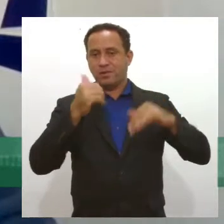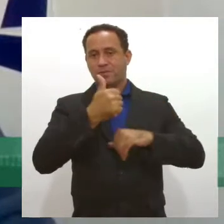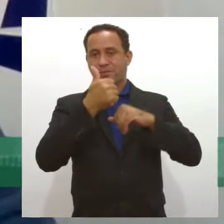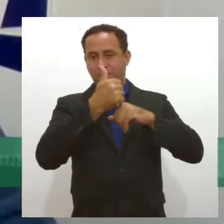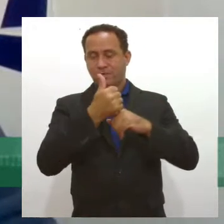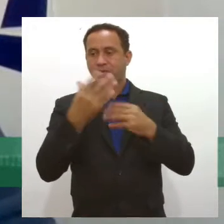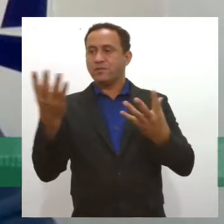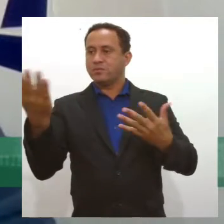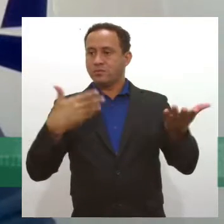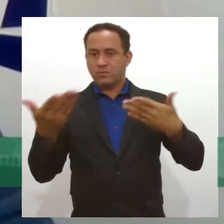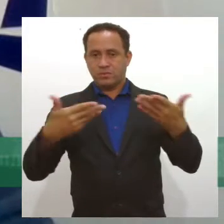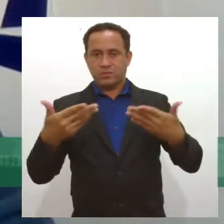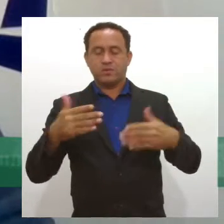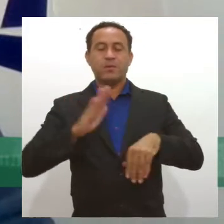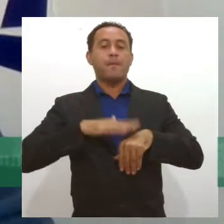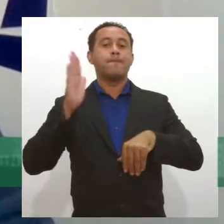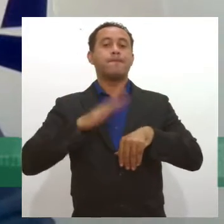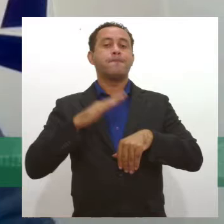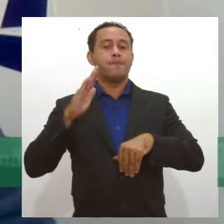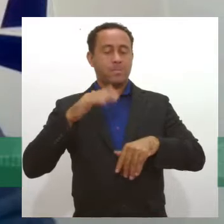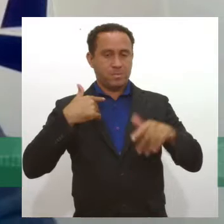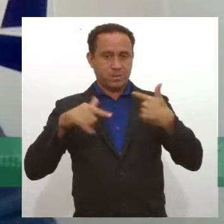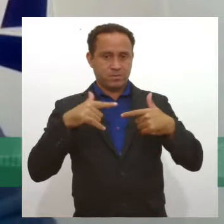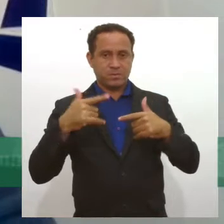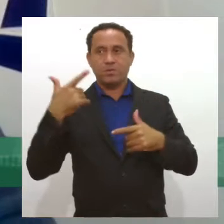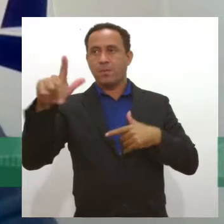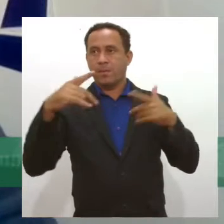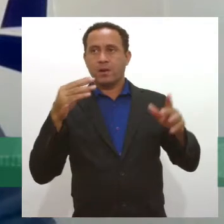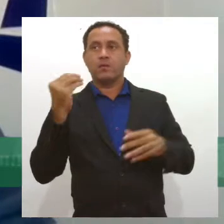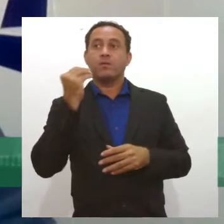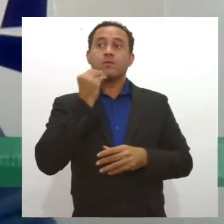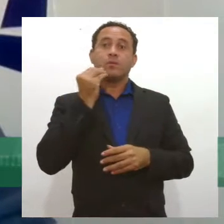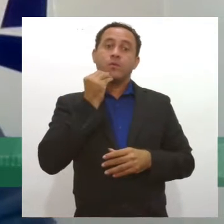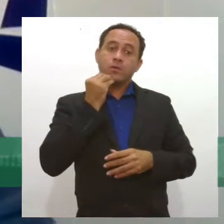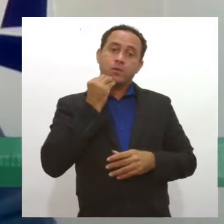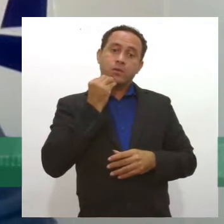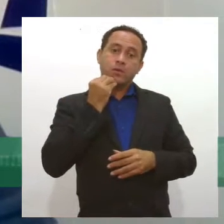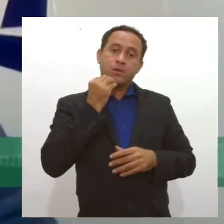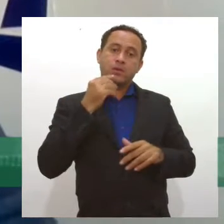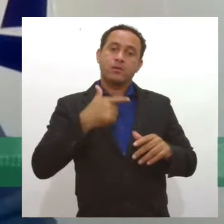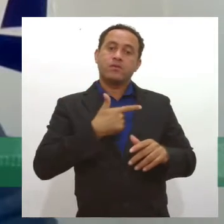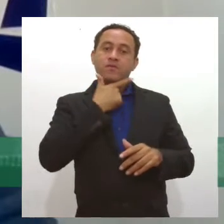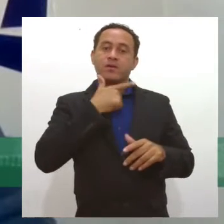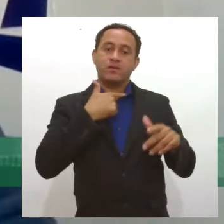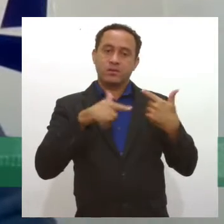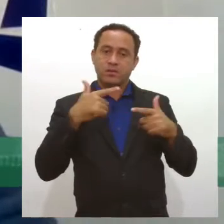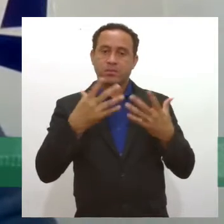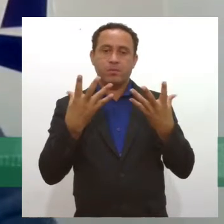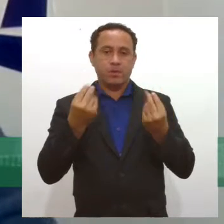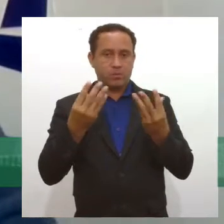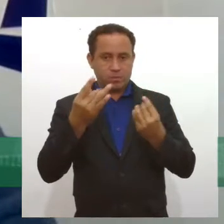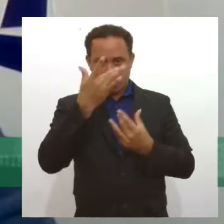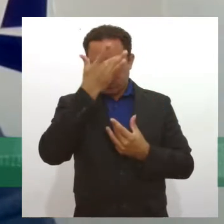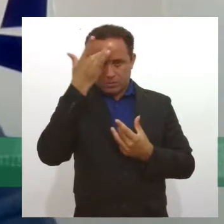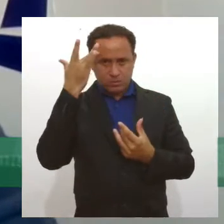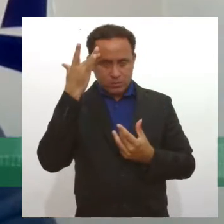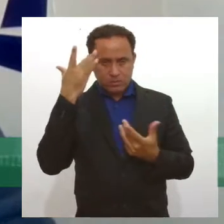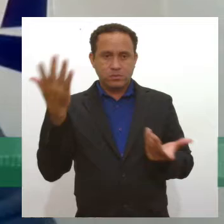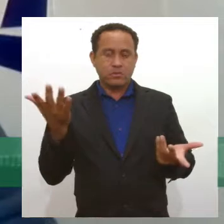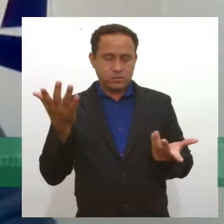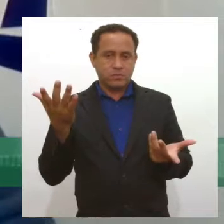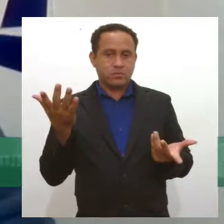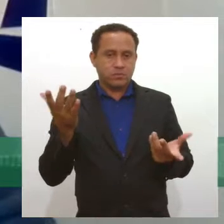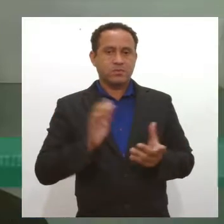empresas. Isso gera também uma grande oportunidade de vagas de trabalho para mão de obras aí do estado de